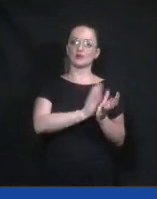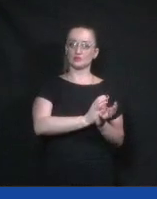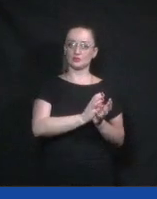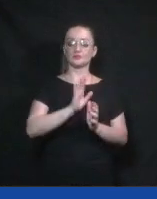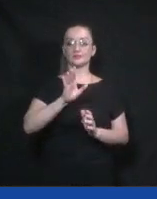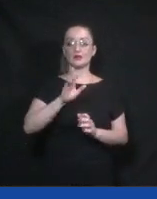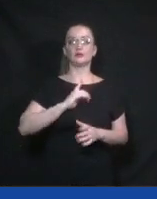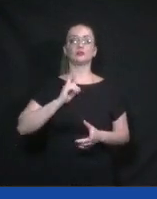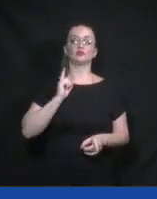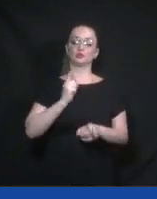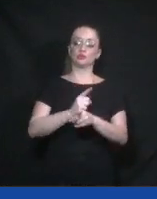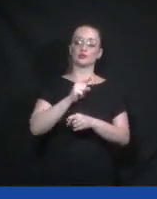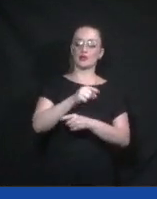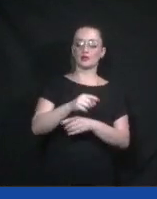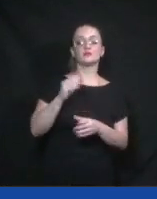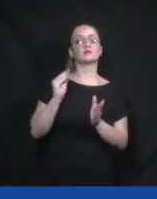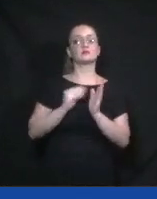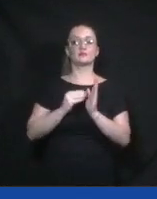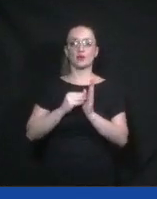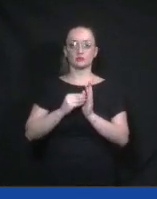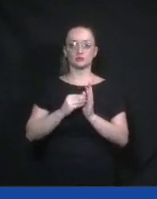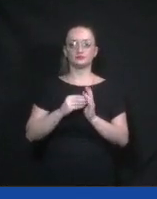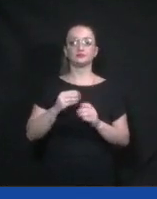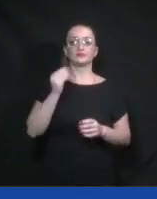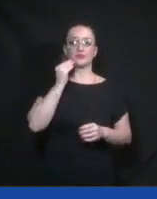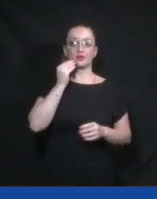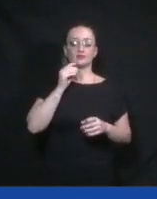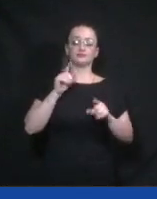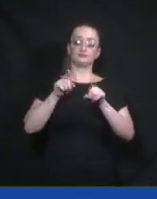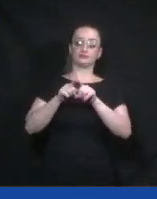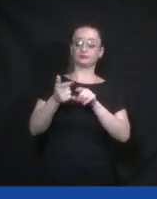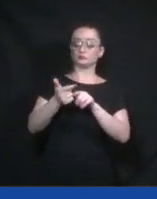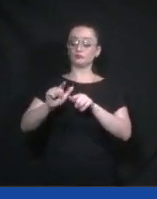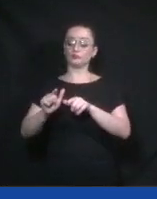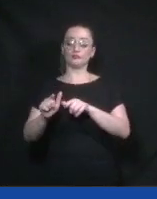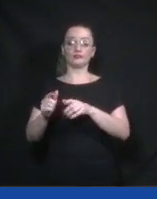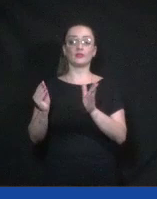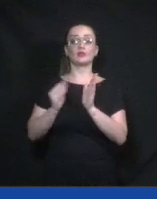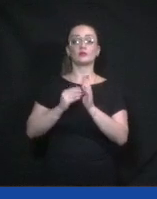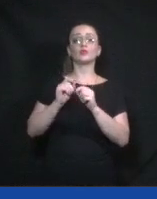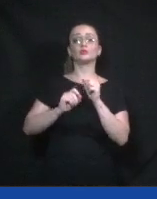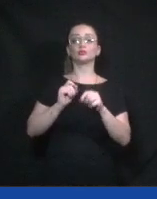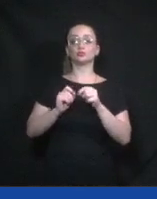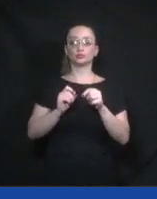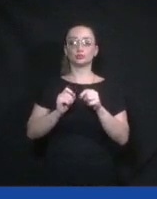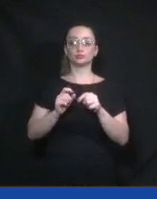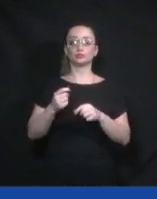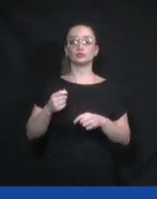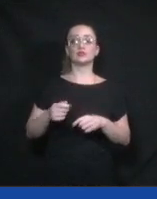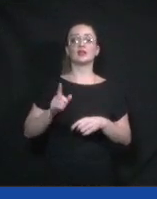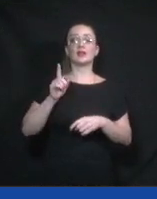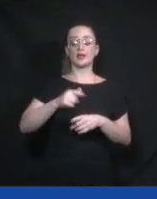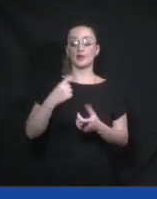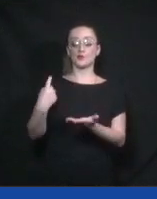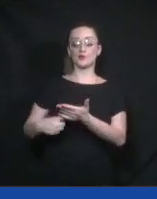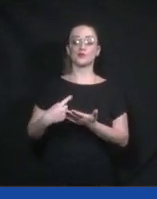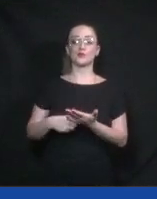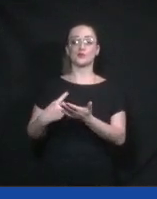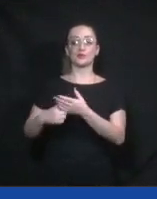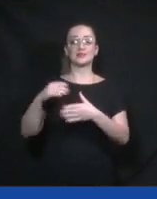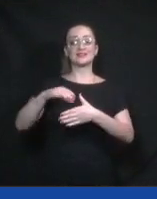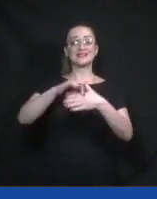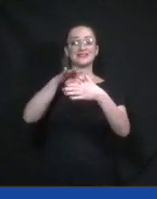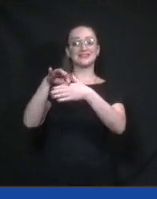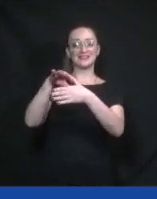então diagnosticar luz e Sudeste e de outro lado um teste que também ainda existe que é o de compromisso de